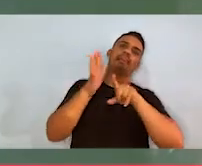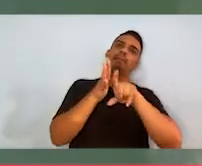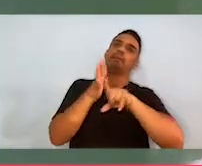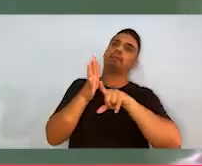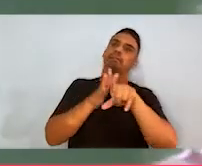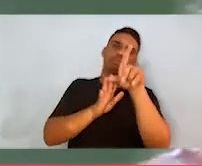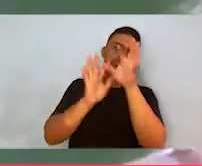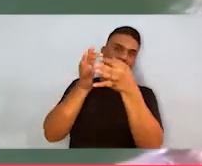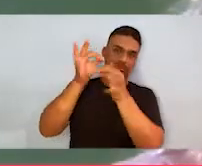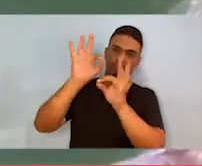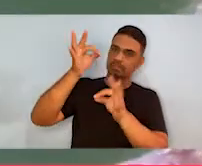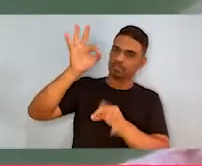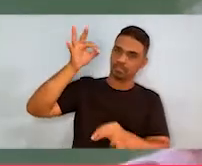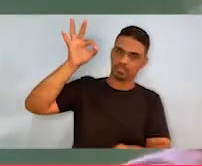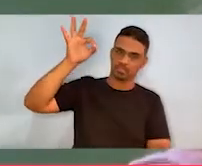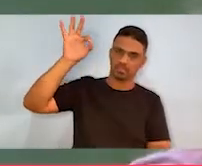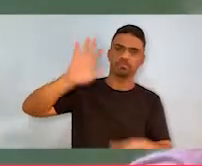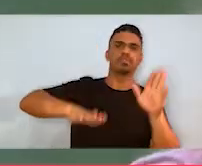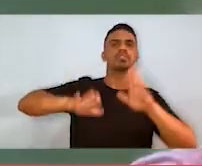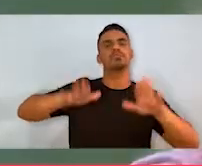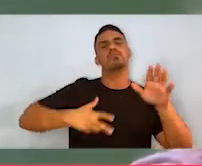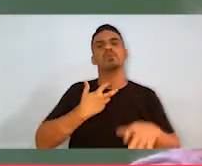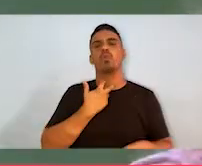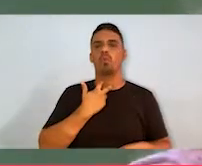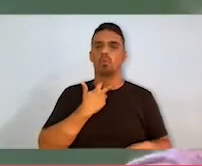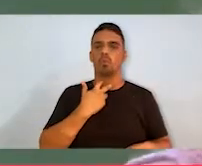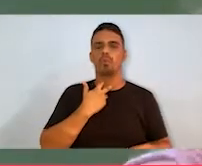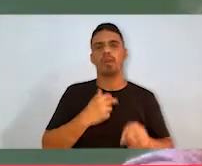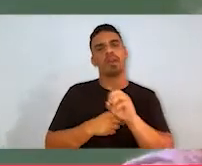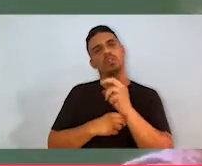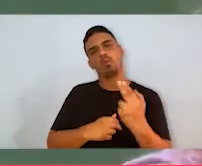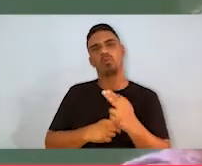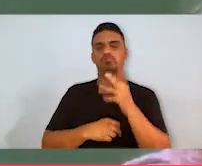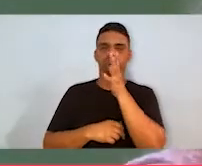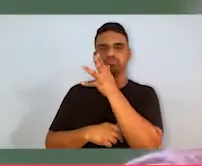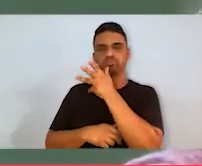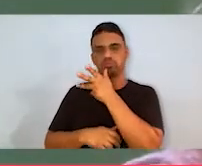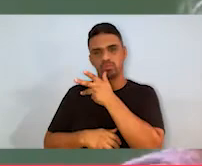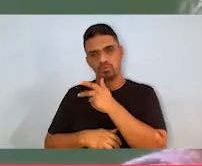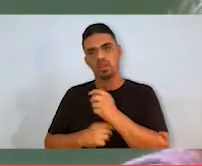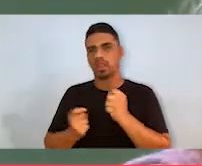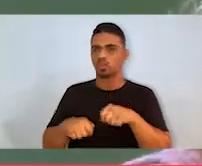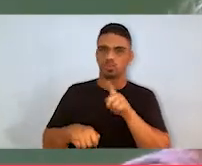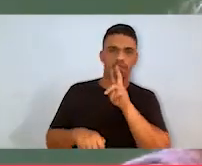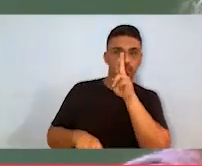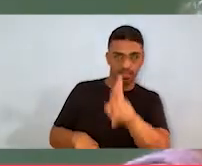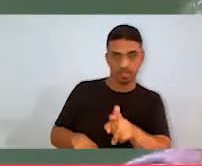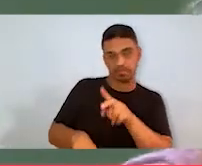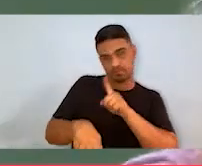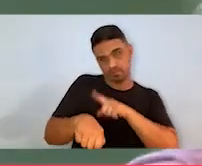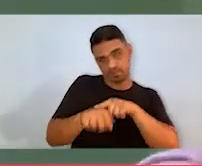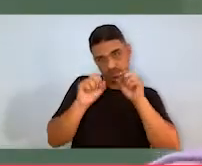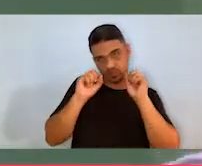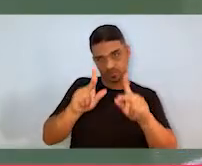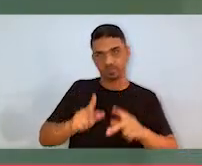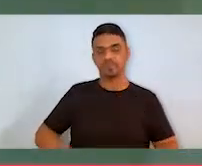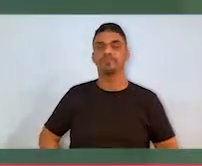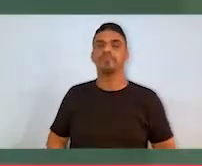análise mega cabulosa, porque às vezes eu posso estar meio ocupadinha, ou eu posso demorar um pouquinho, mas tento responder.